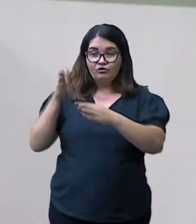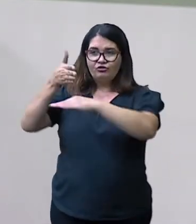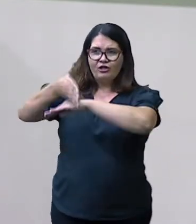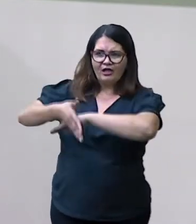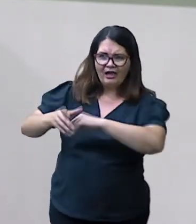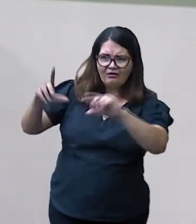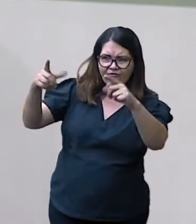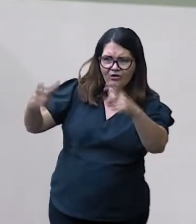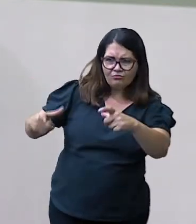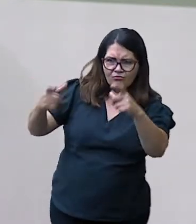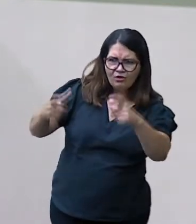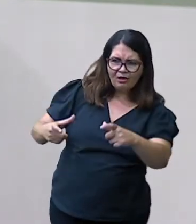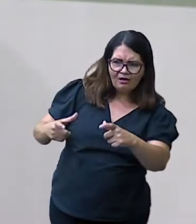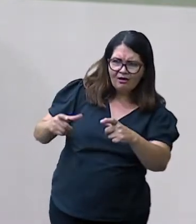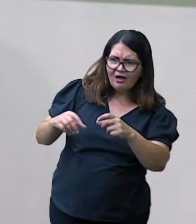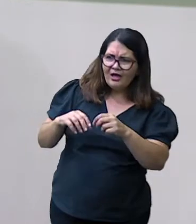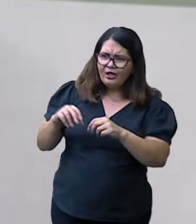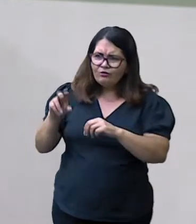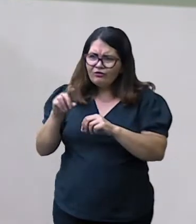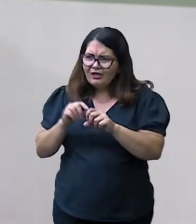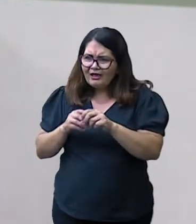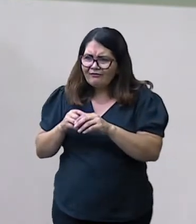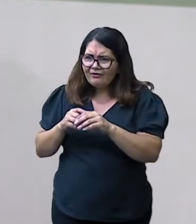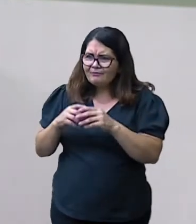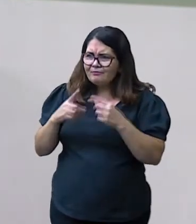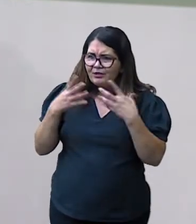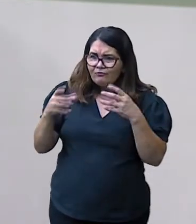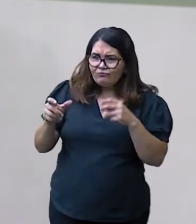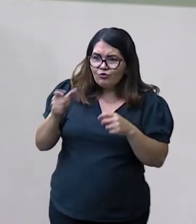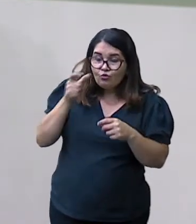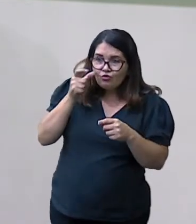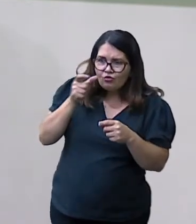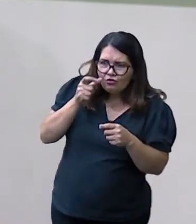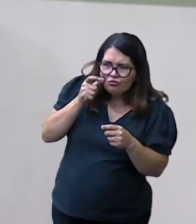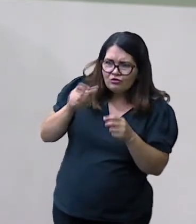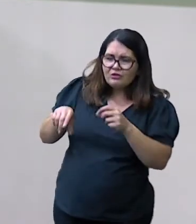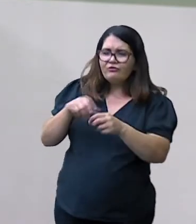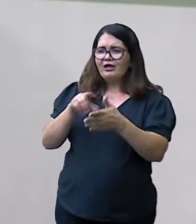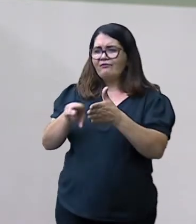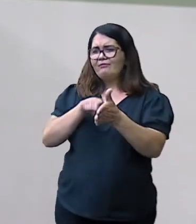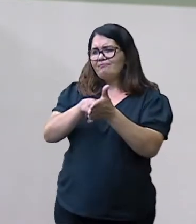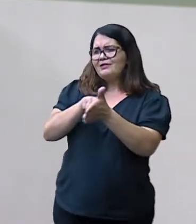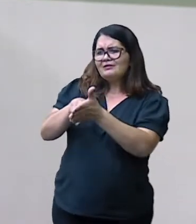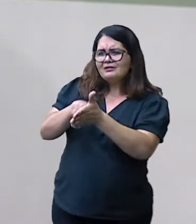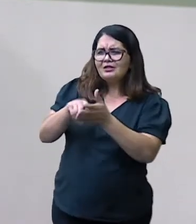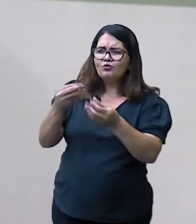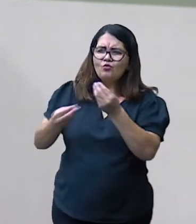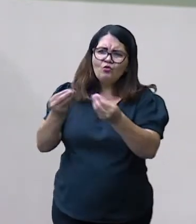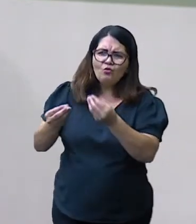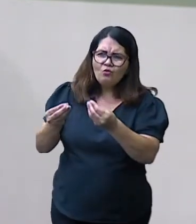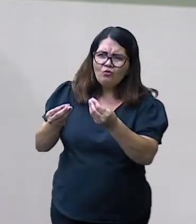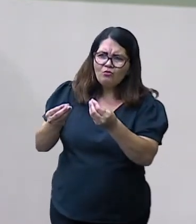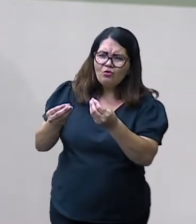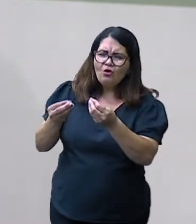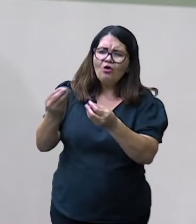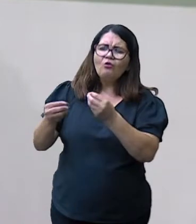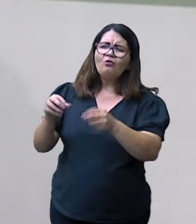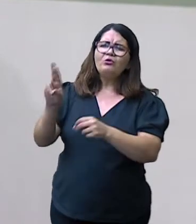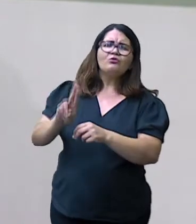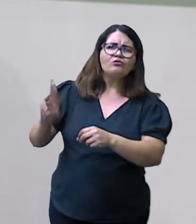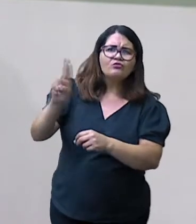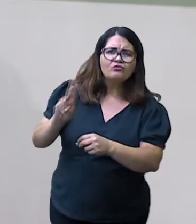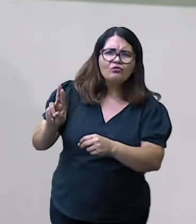a técnica, como é que aquele estilo, tudo isso eu sempre perguntava, entendeu? Então eu ficava